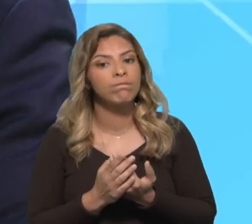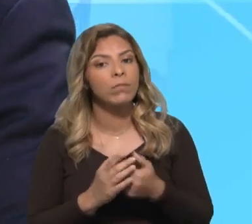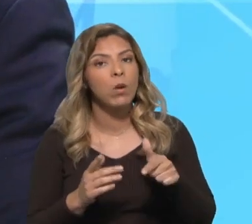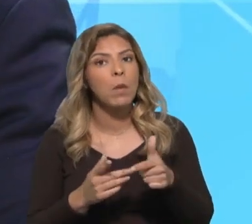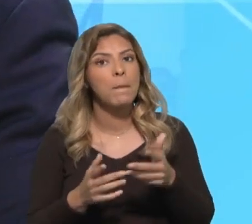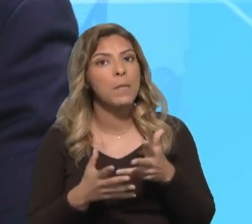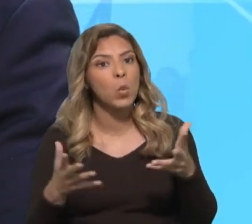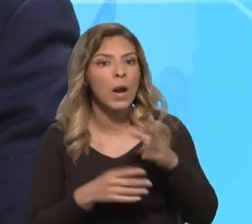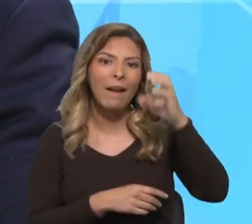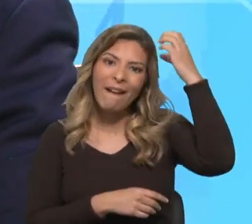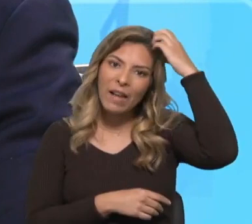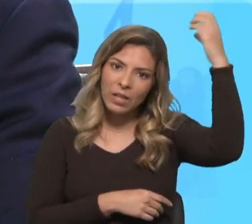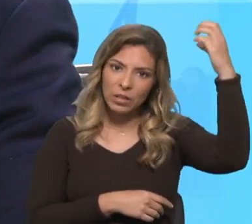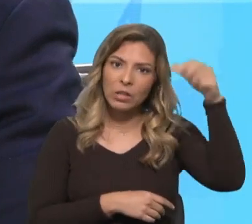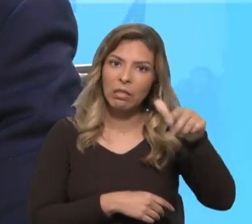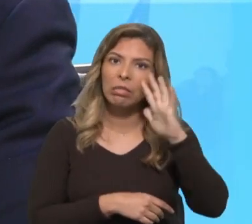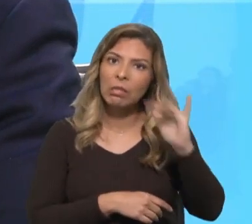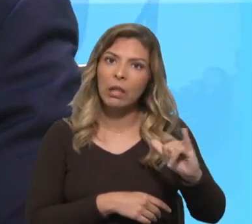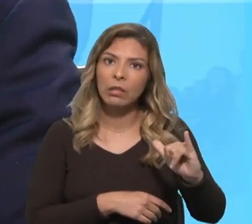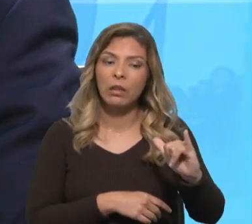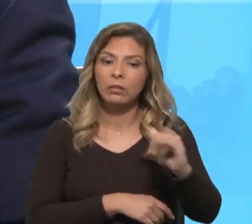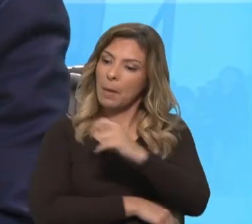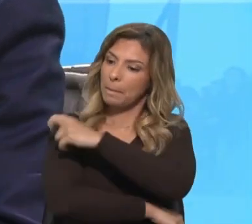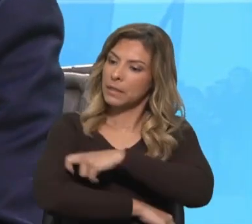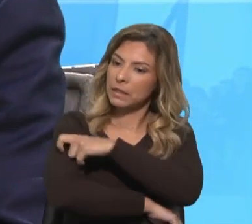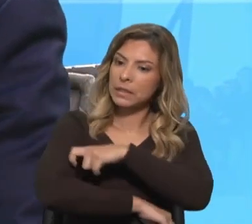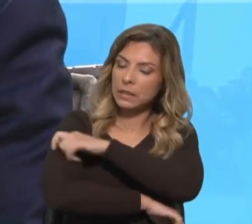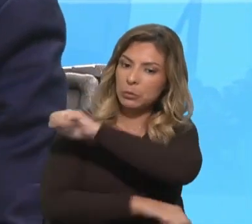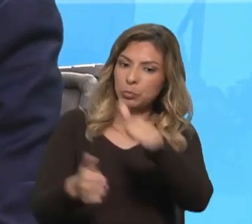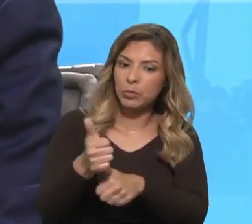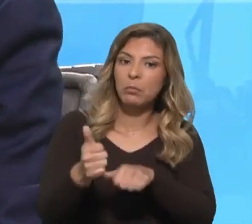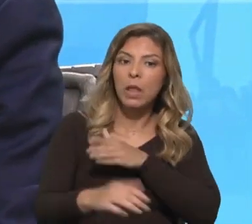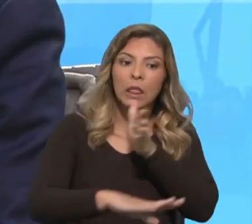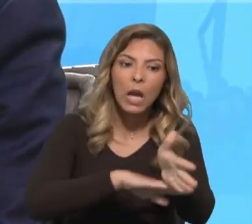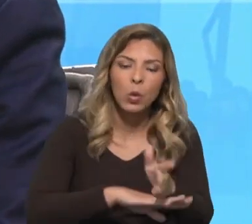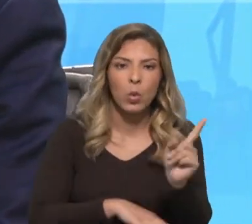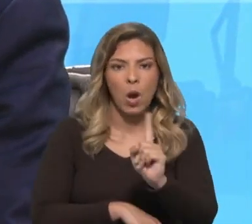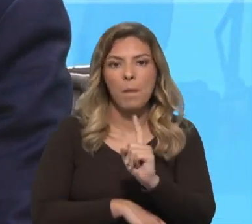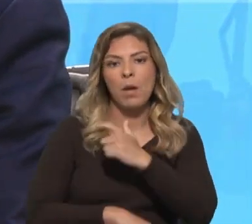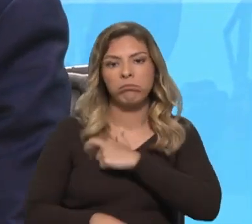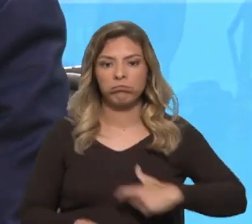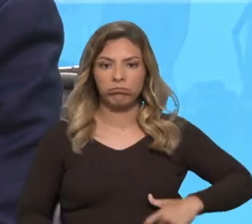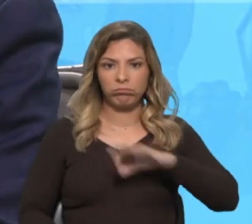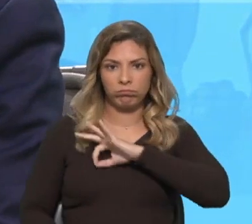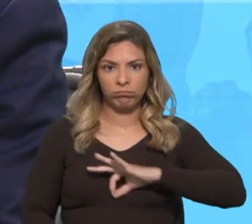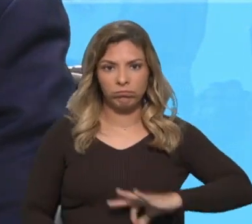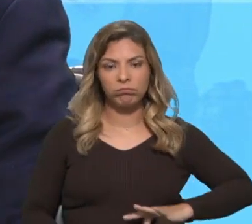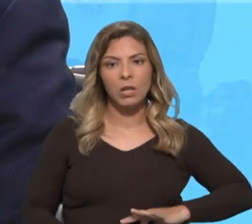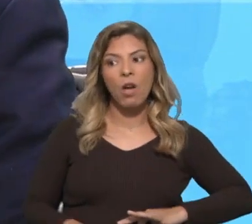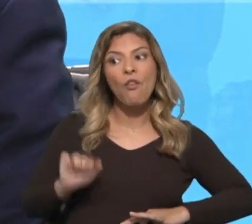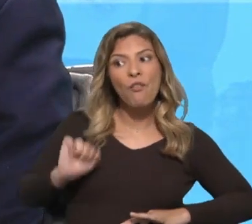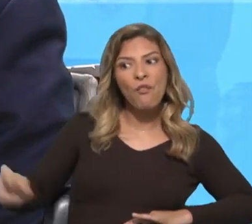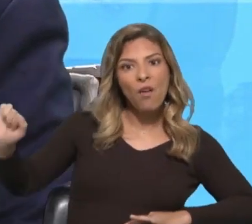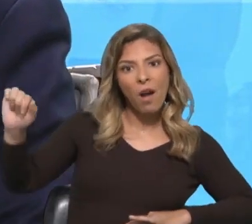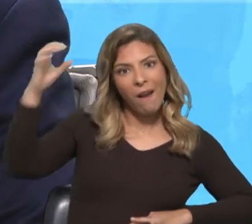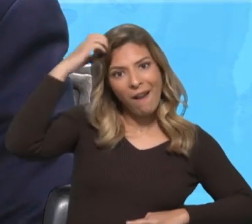que os reis tentassem também ter os seus representantes, portanto, já não interferiam eles diretamente, mas tinham cardeais, muitas vezes, das coroas que